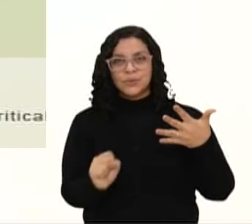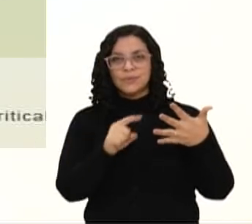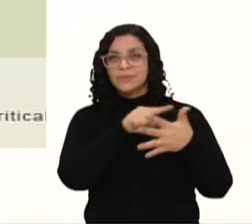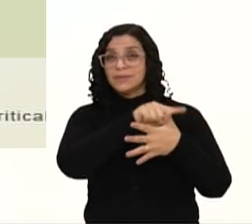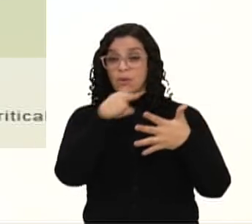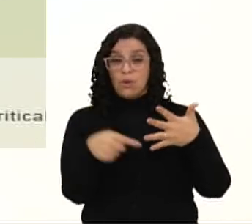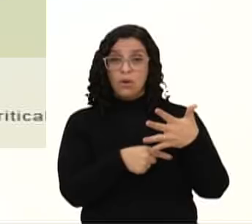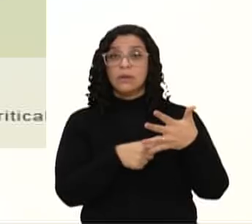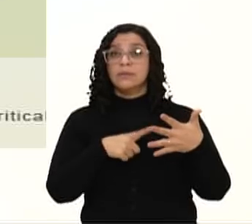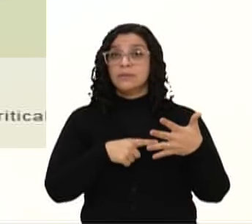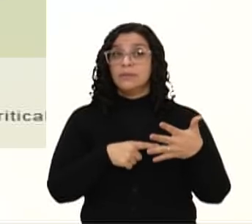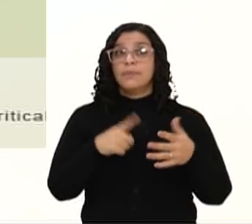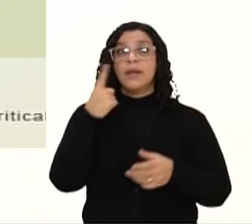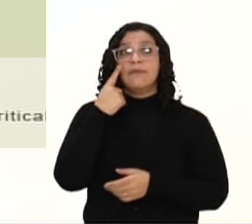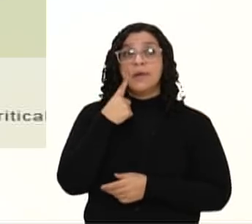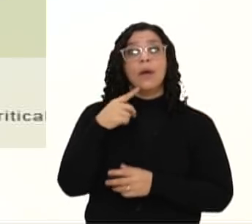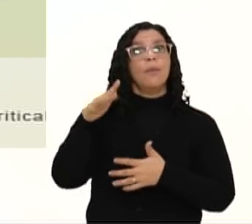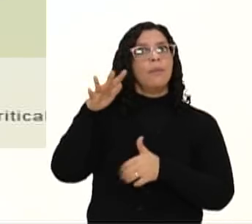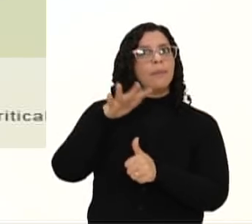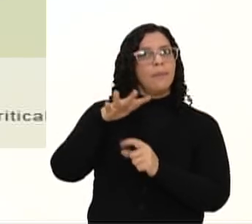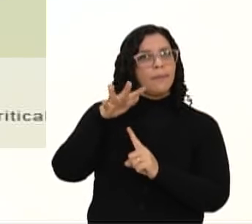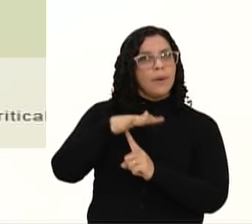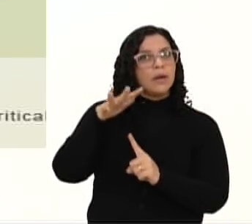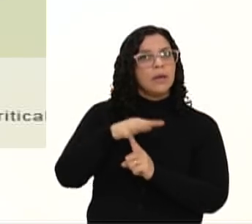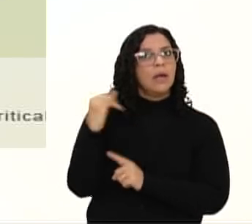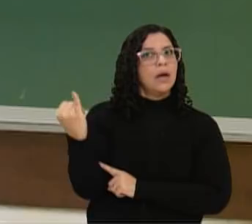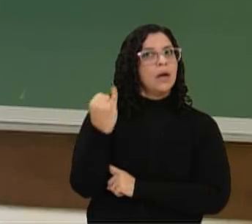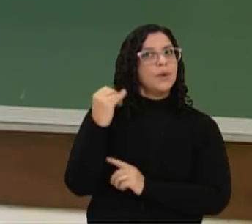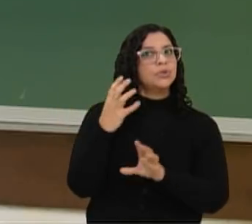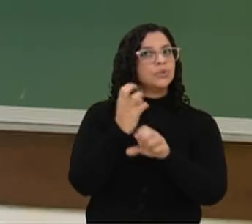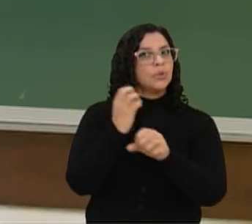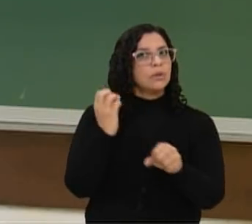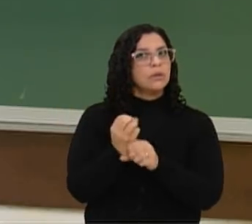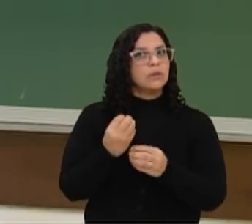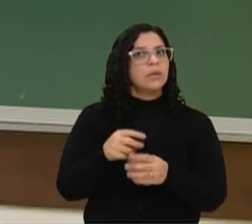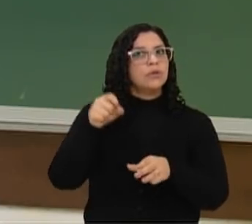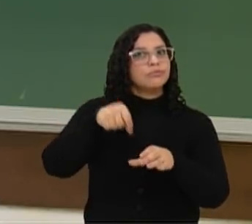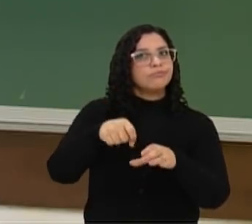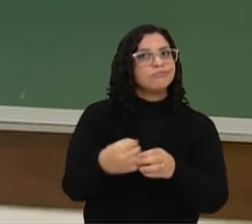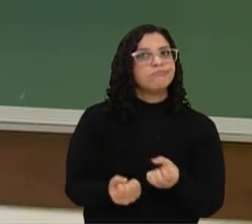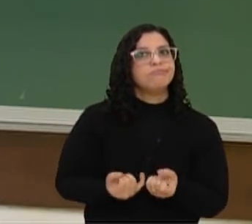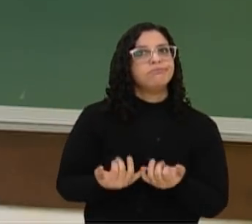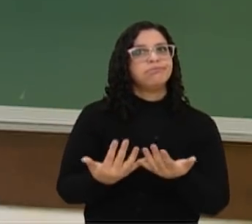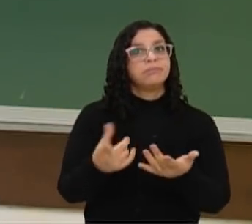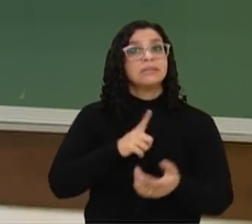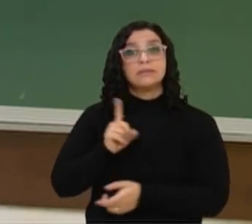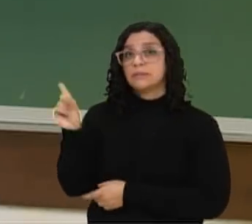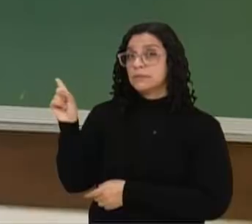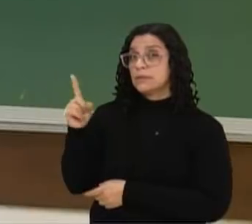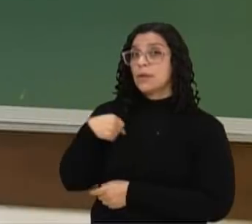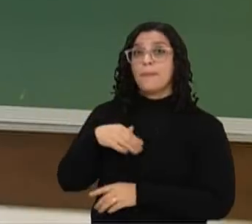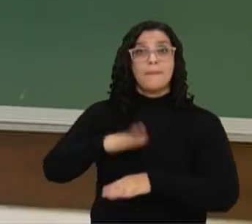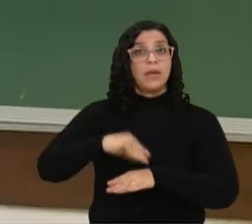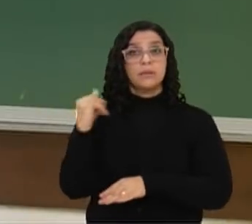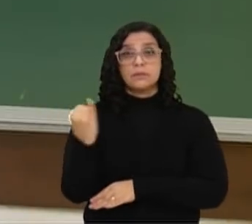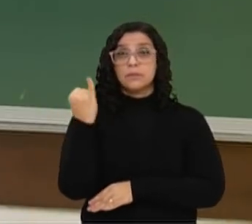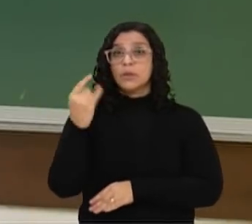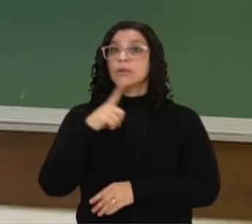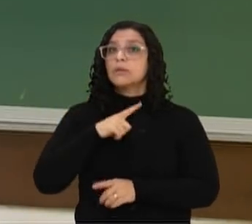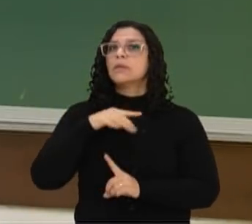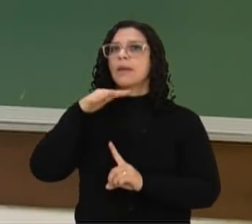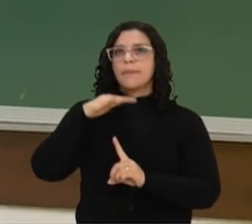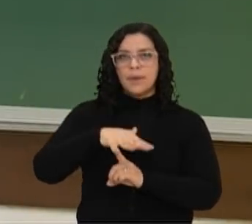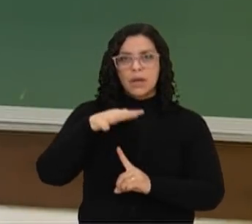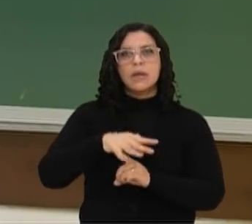um cenário dessa quantidade de produção de grãos dos estados que mais produzem, e o nosso estado